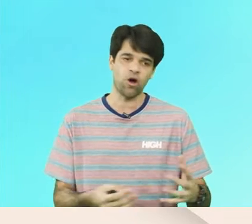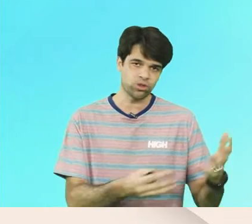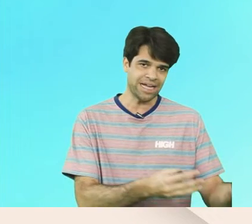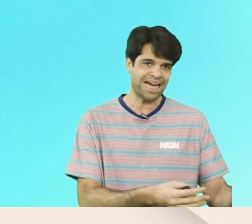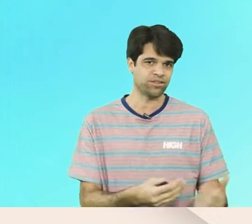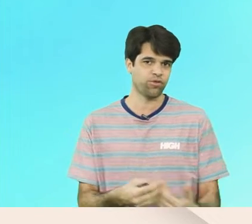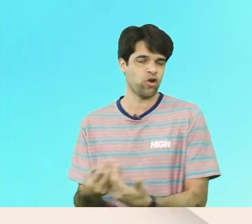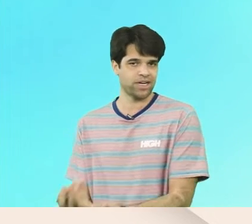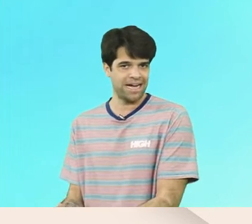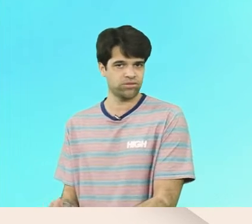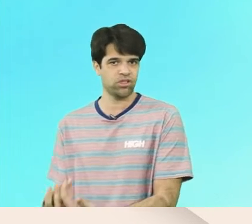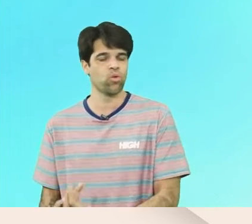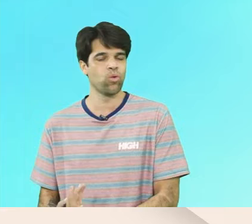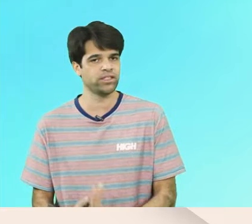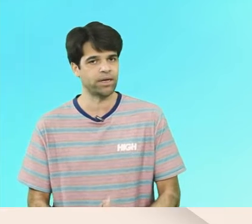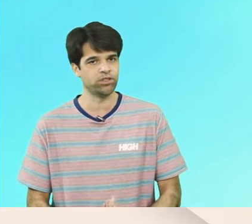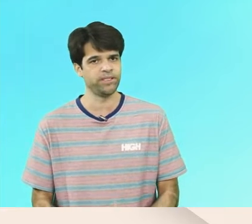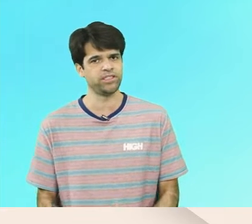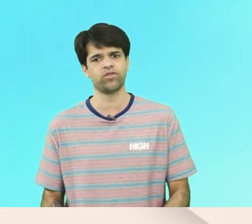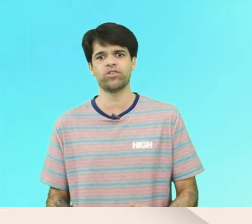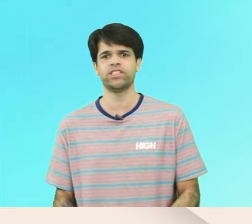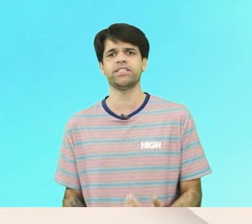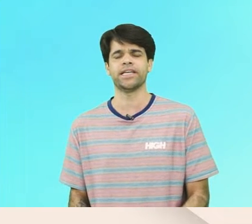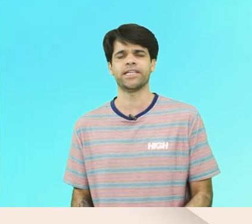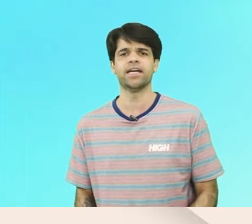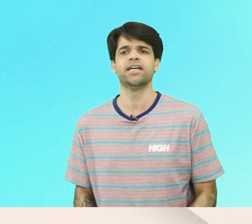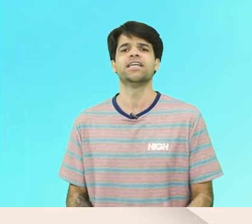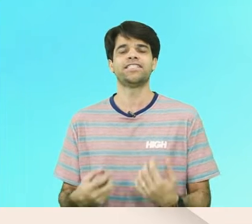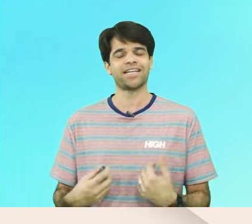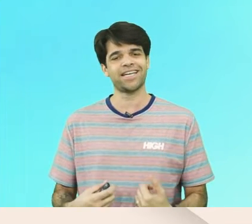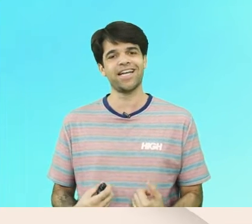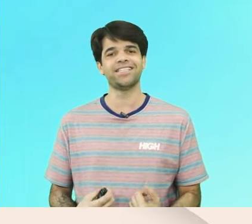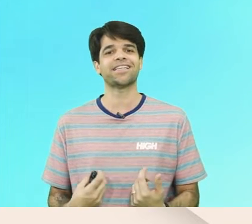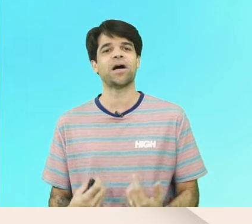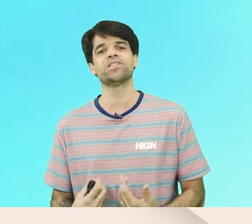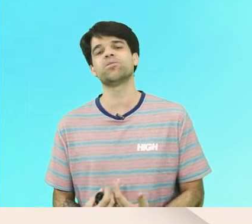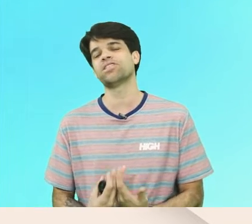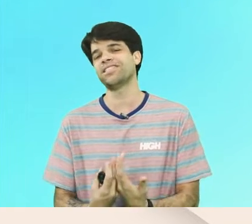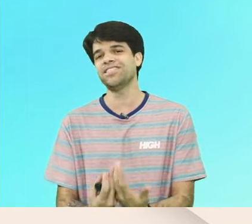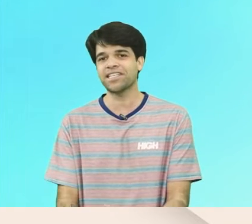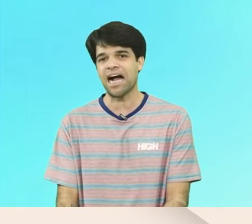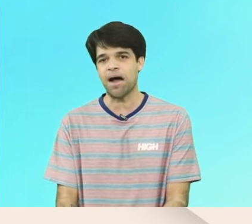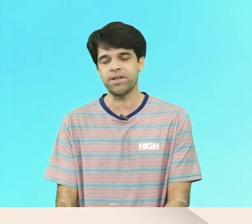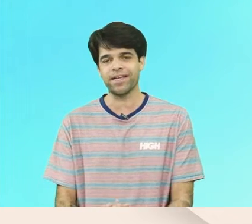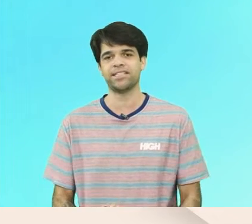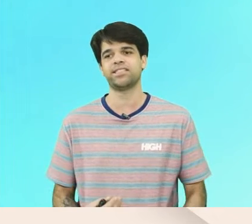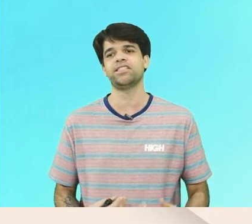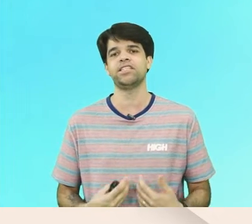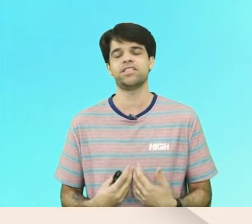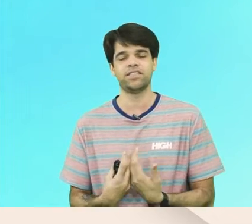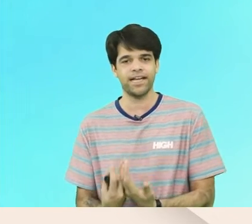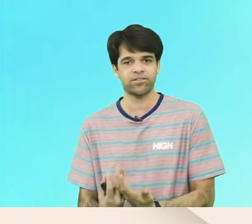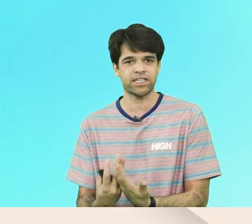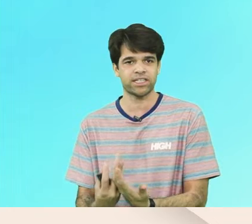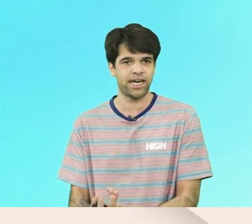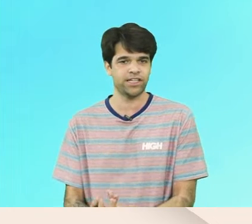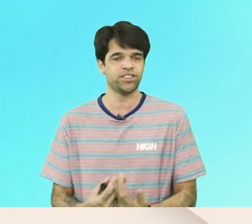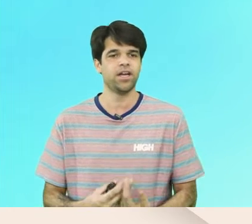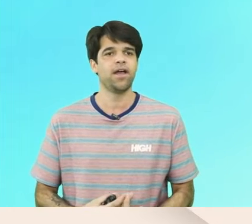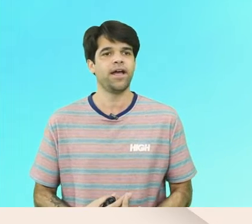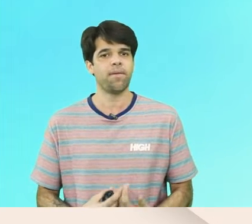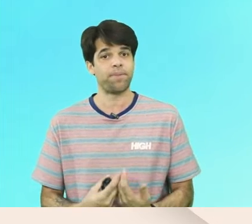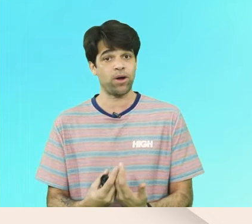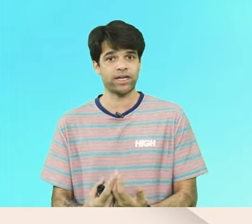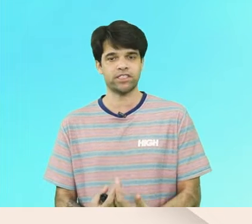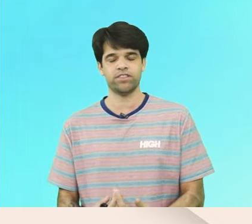inovação focado em algum edital específico, você entenda se aquele edital, digamos assim, te cabe, Se dentro